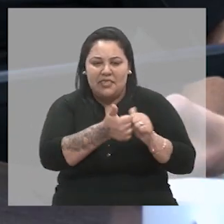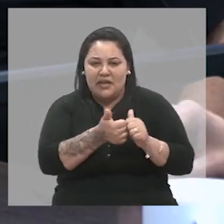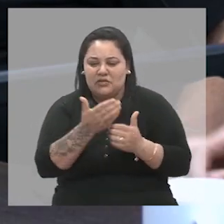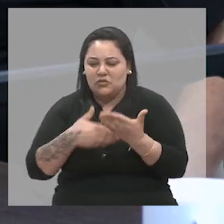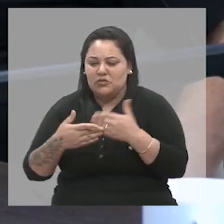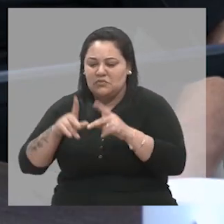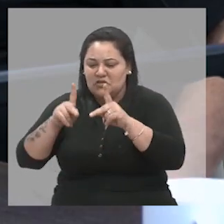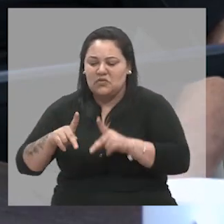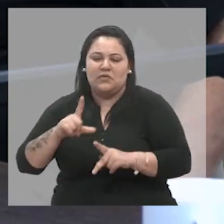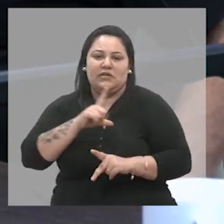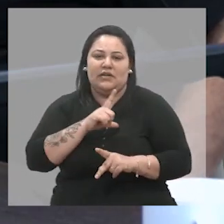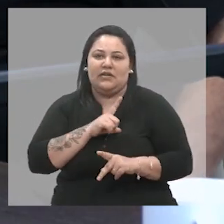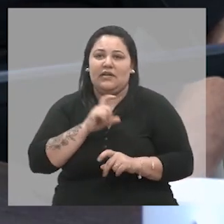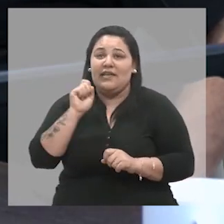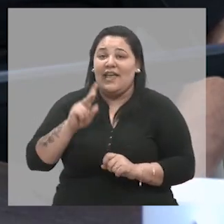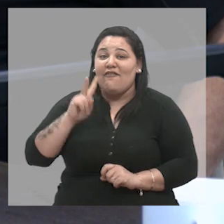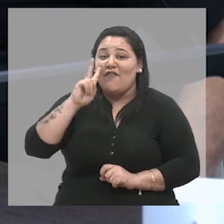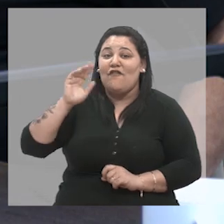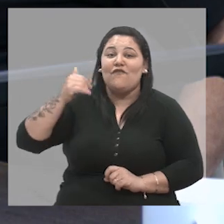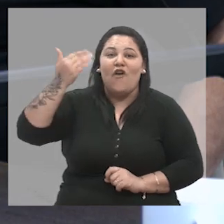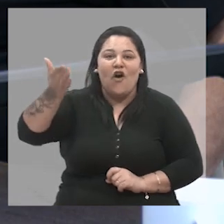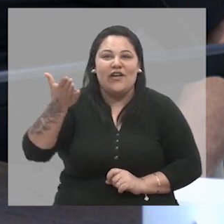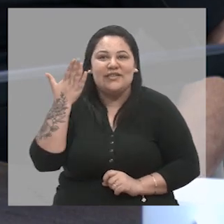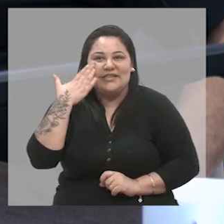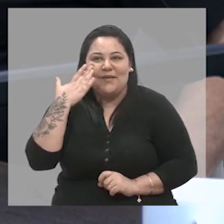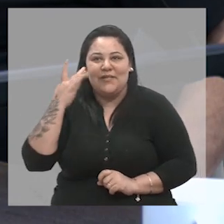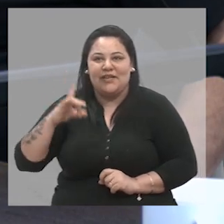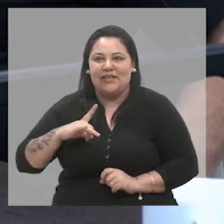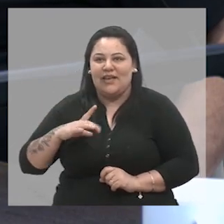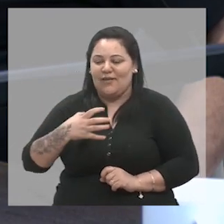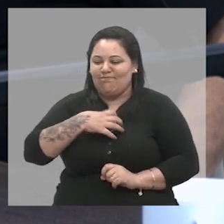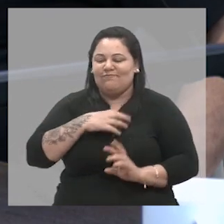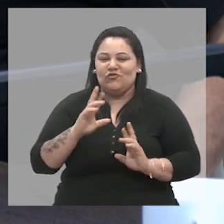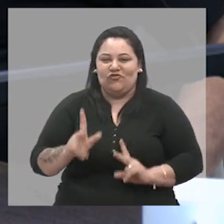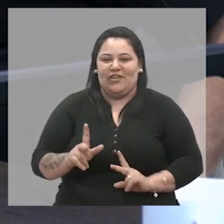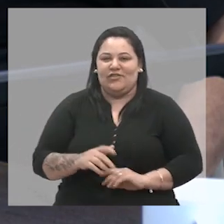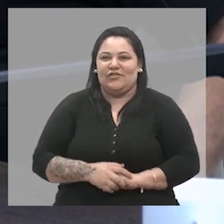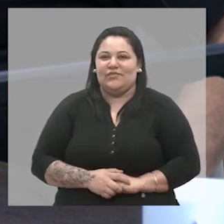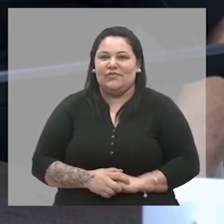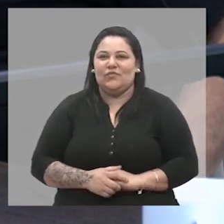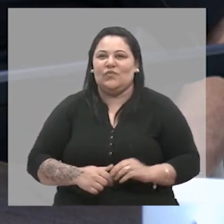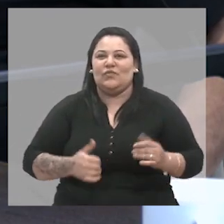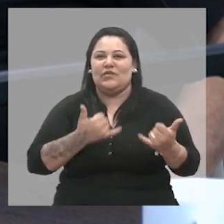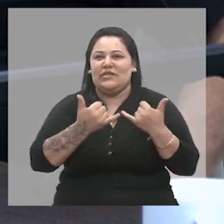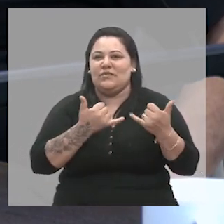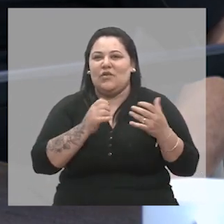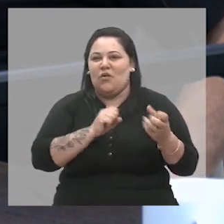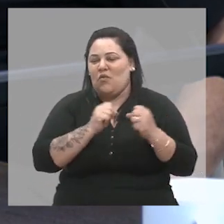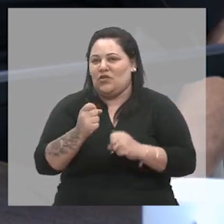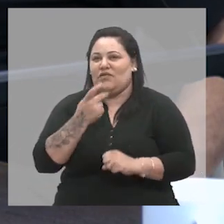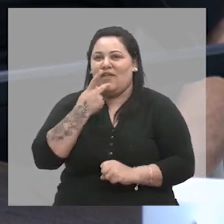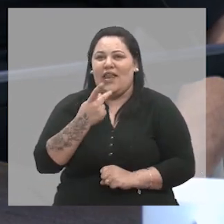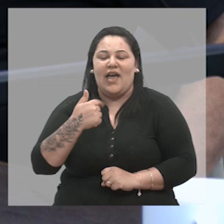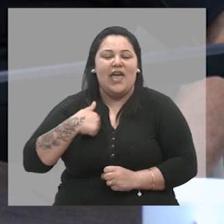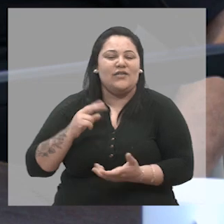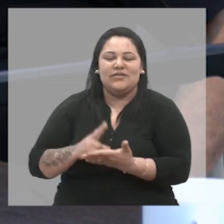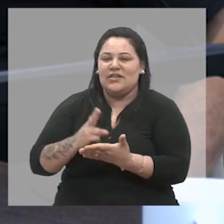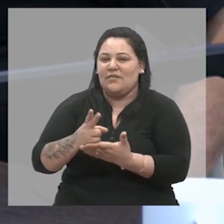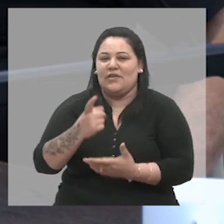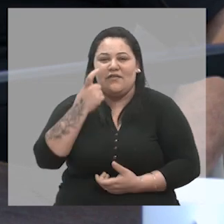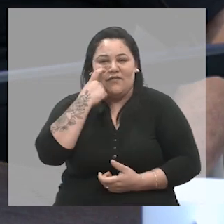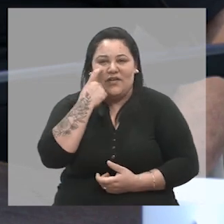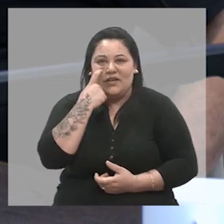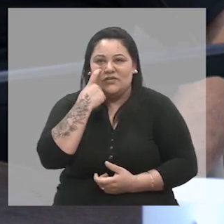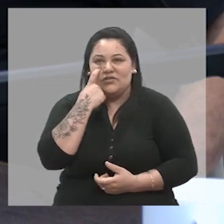o pessoal ali do clube tem. Então, quem vê de fora vê que é algo diferente. Um exemplo que eu posso dar, que assim, eu sempre